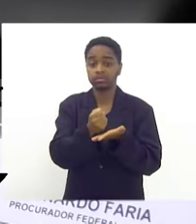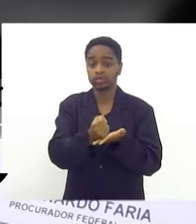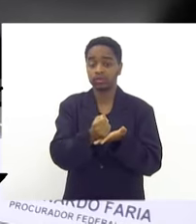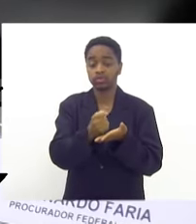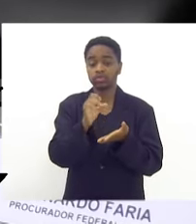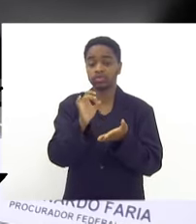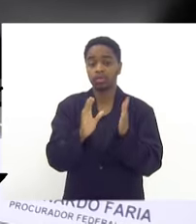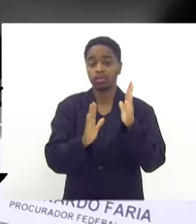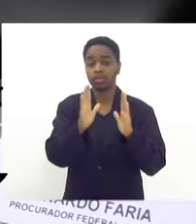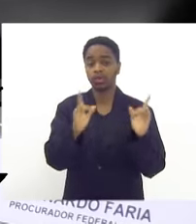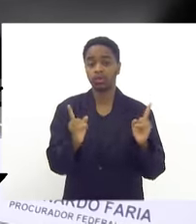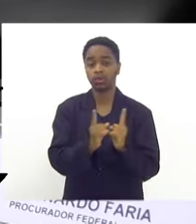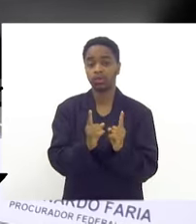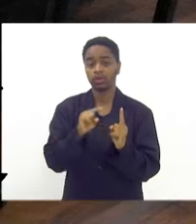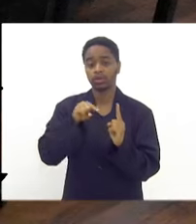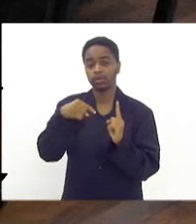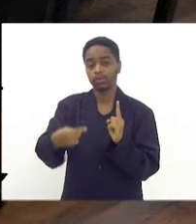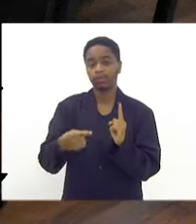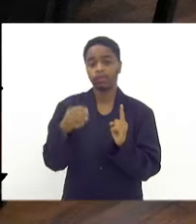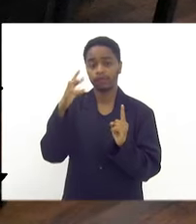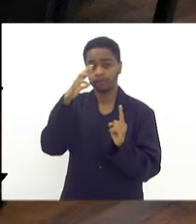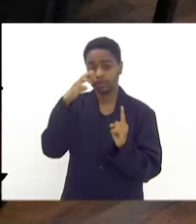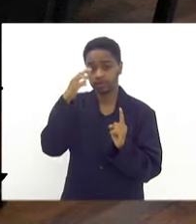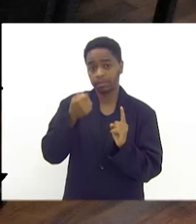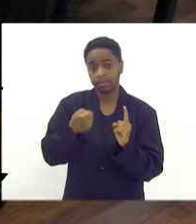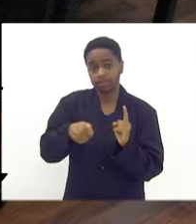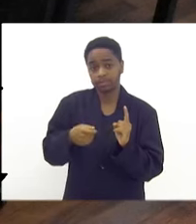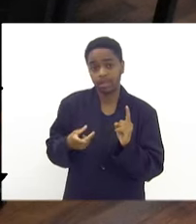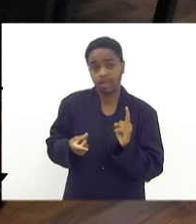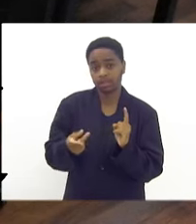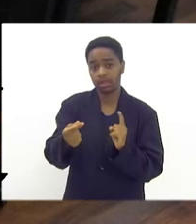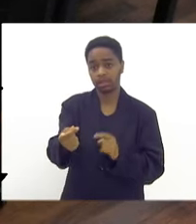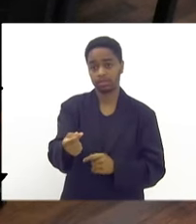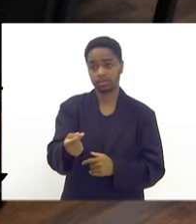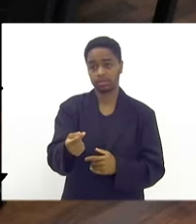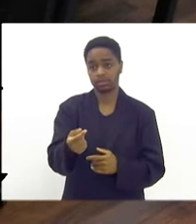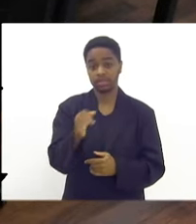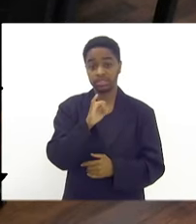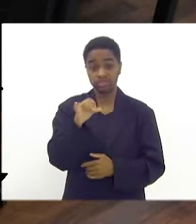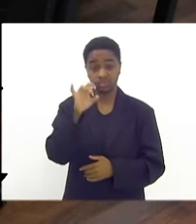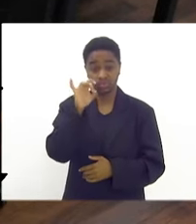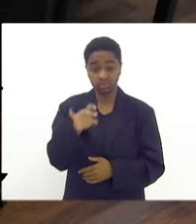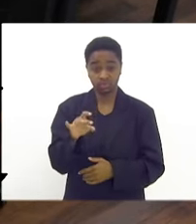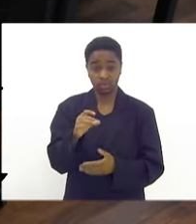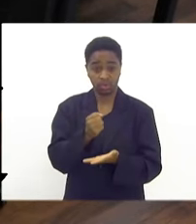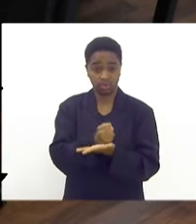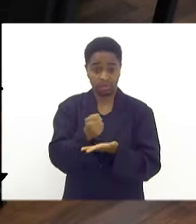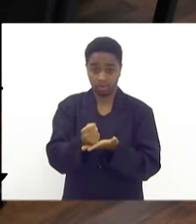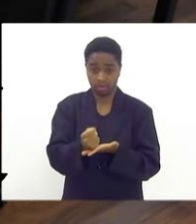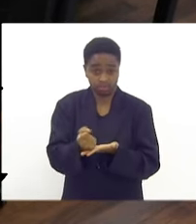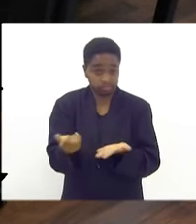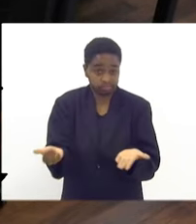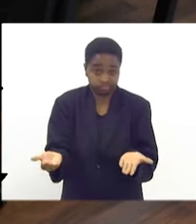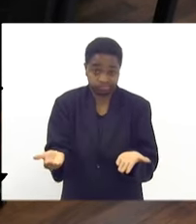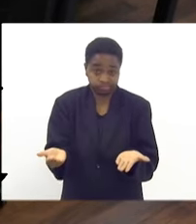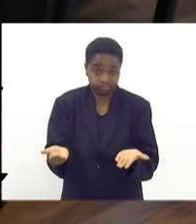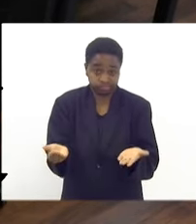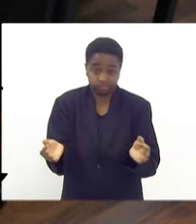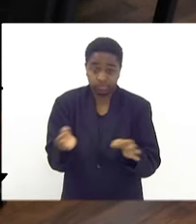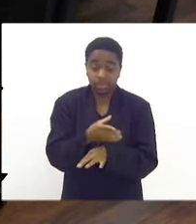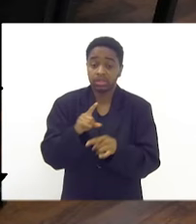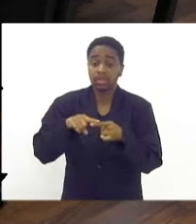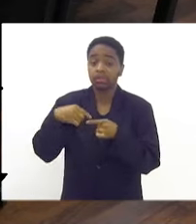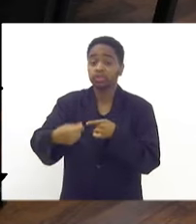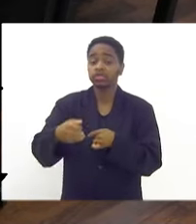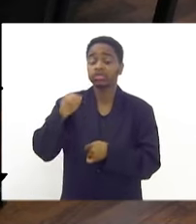momento depois a fiscalização tem que serar de eterno se você só licencia Deputado Rafael licencia e depois Quem